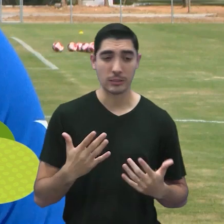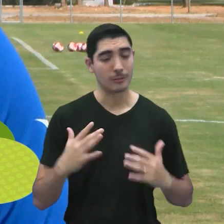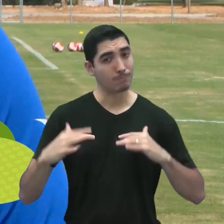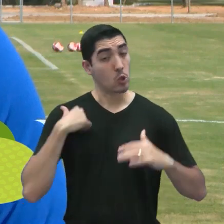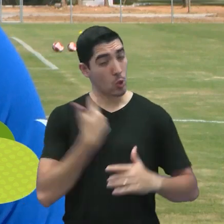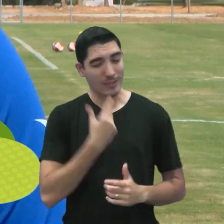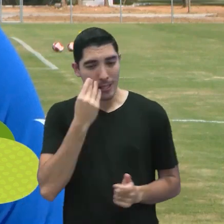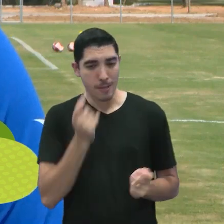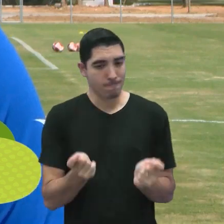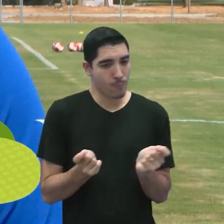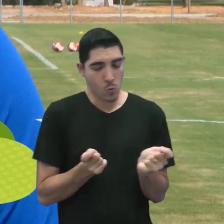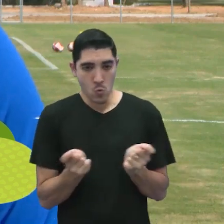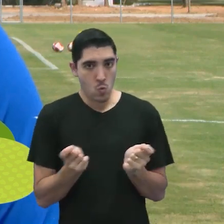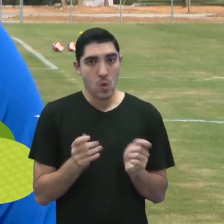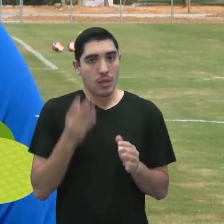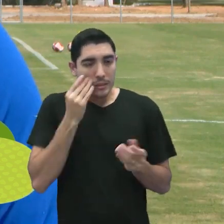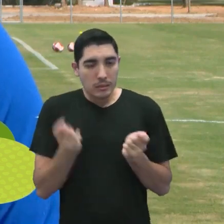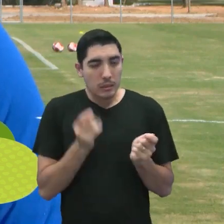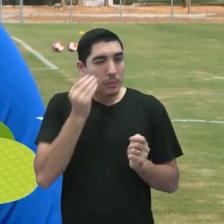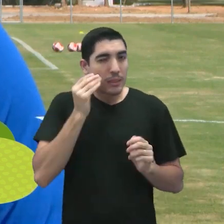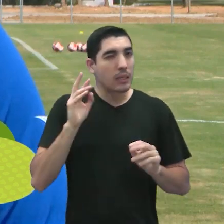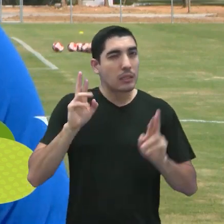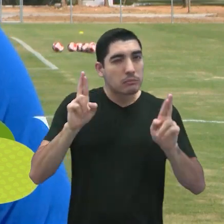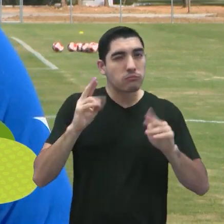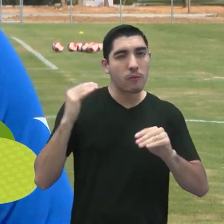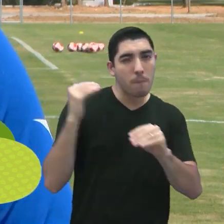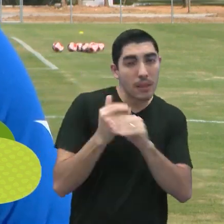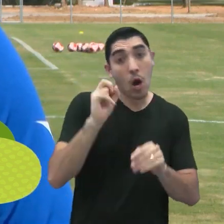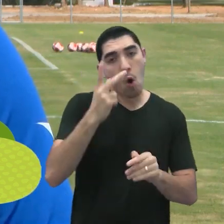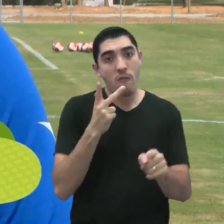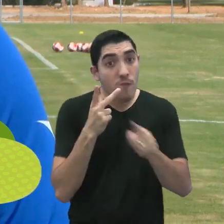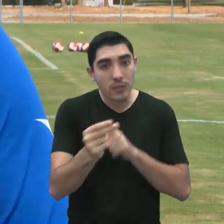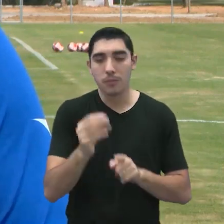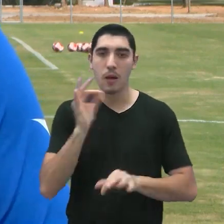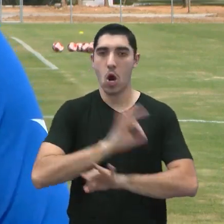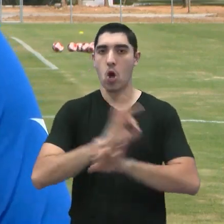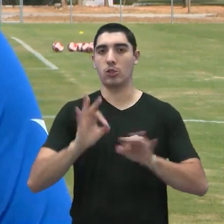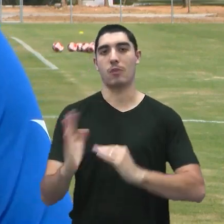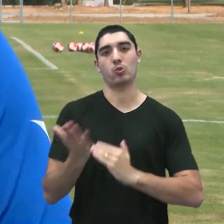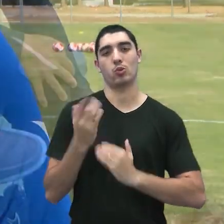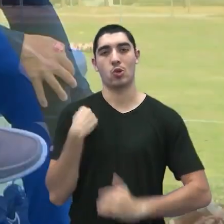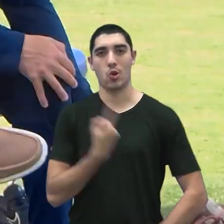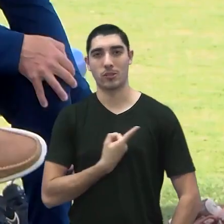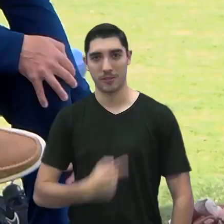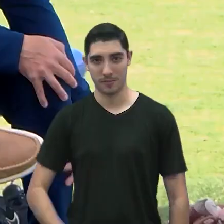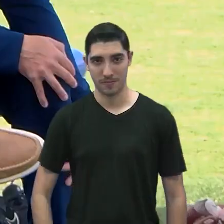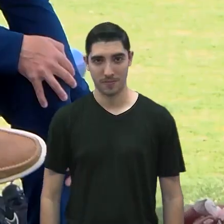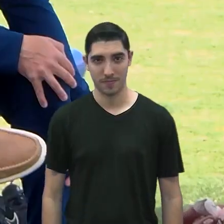quente. Então a gente vai ter que buscar o equilíbrio, buscar um resultado positivo lá e tentar trazer uma vantagem para São José.